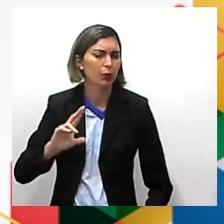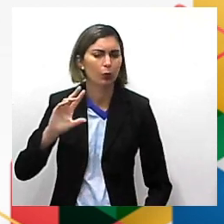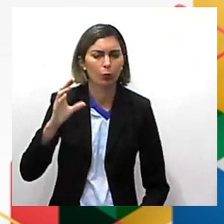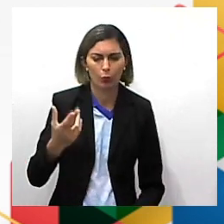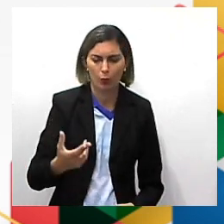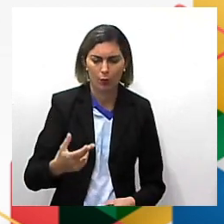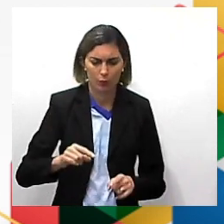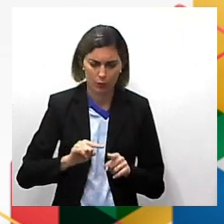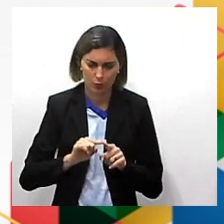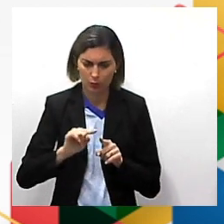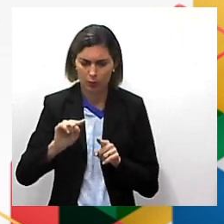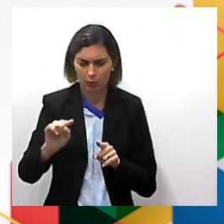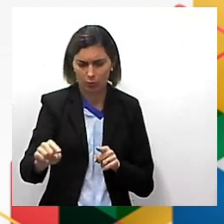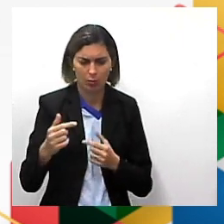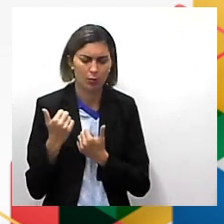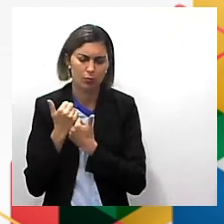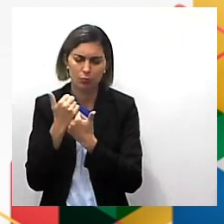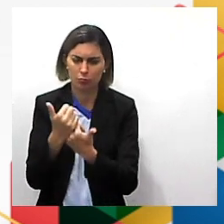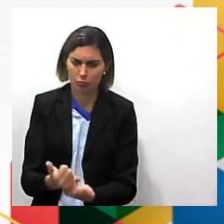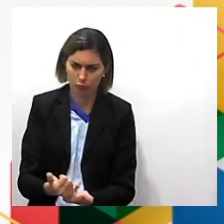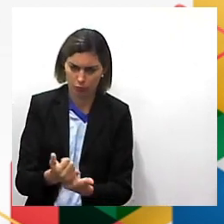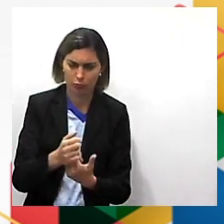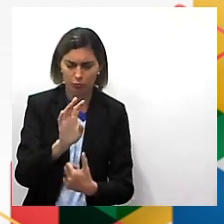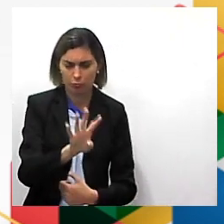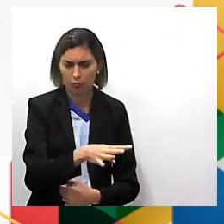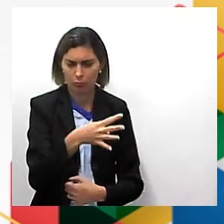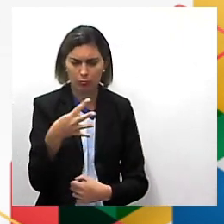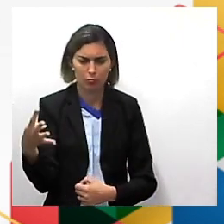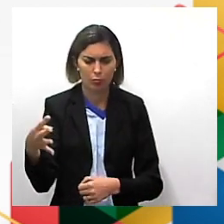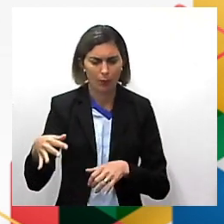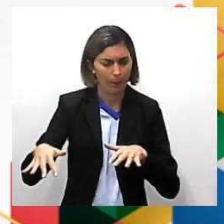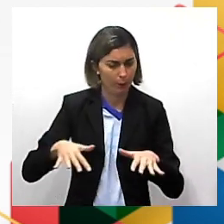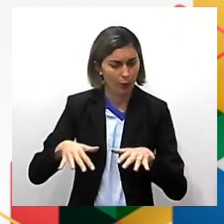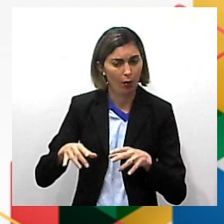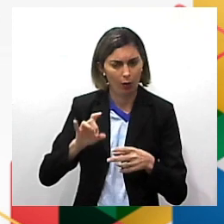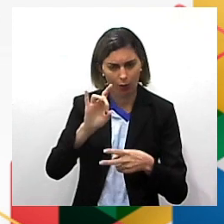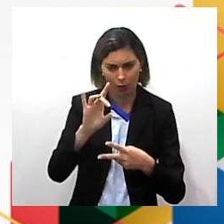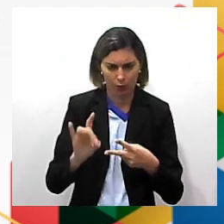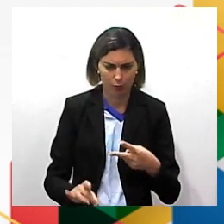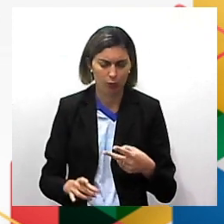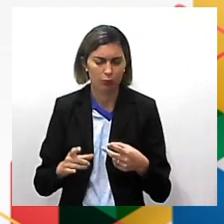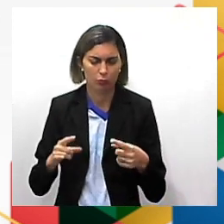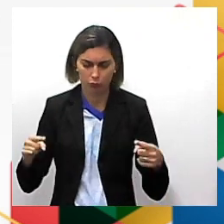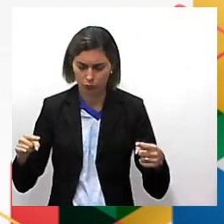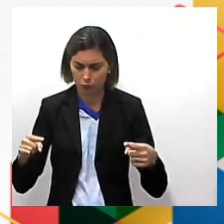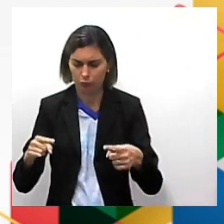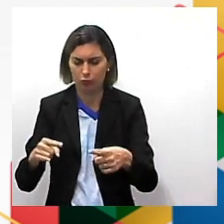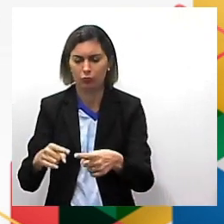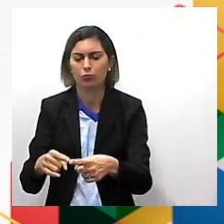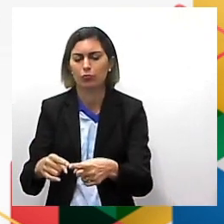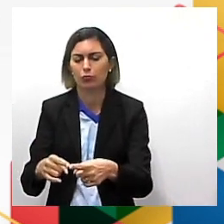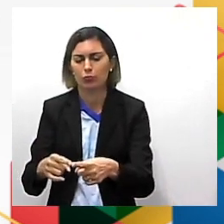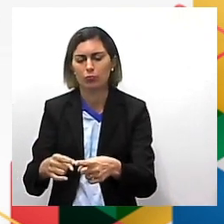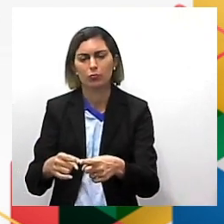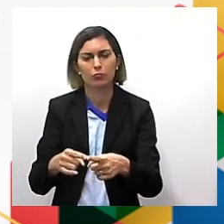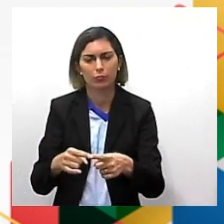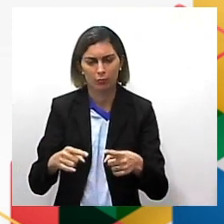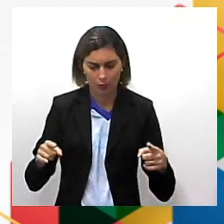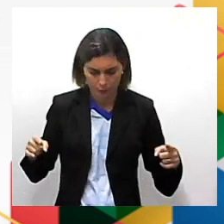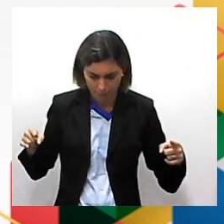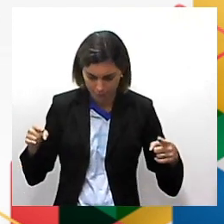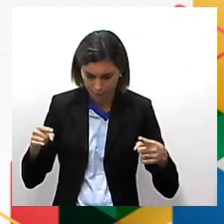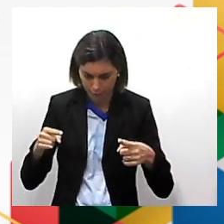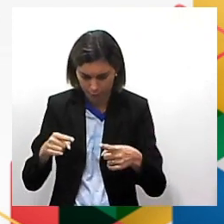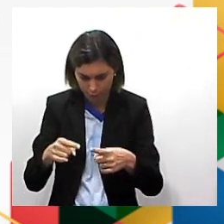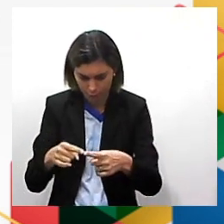as linhas que representam o gráfico, o movimento de cada um deles, vão se cruzar. São duas retas, indicarão